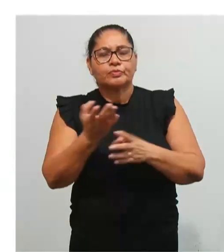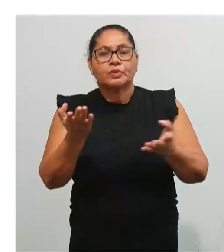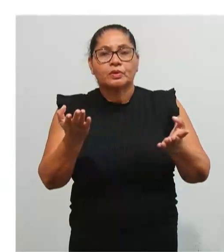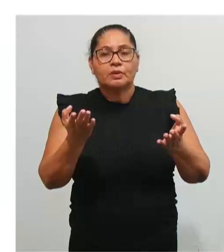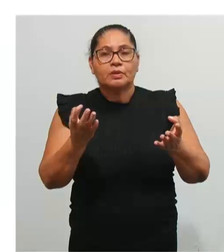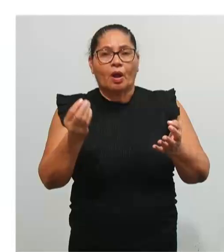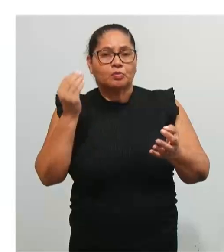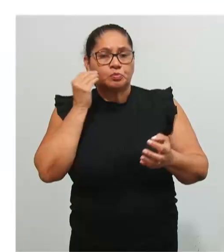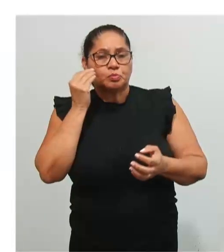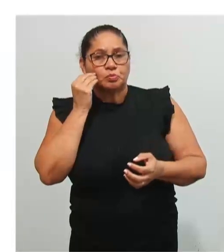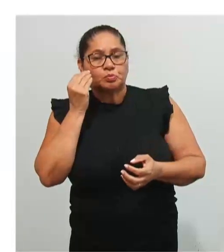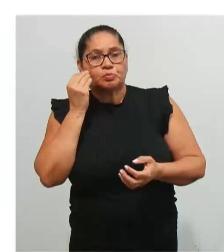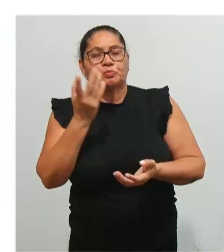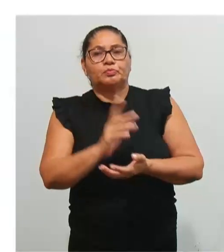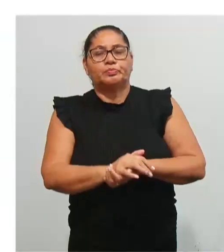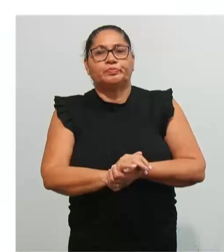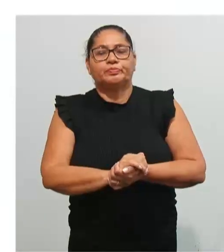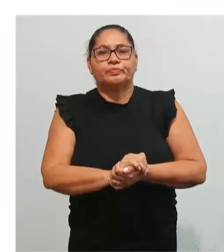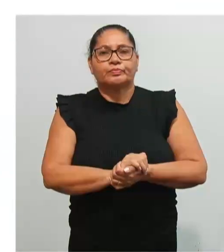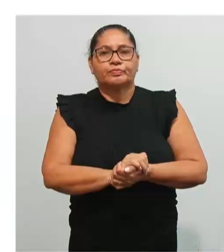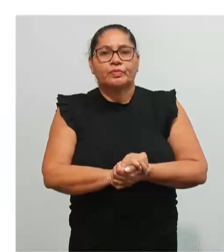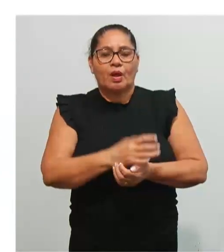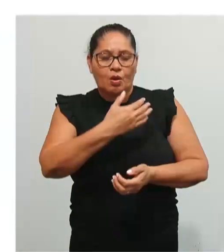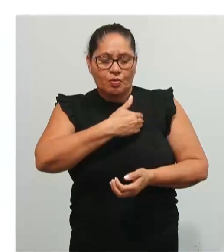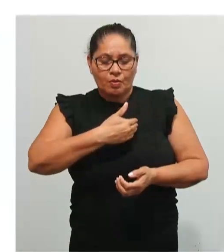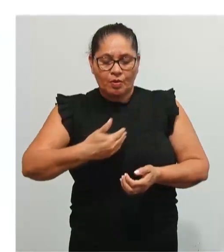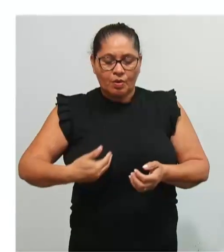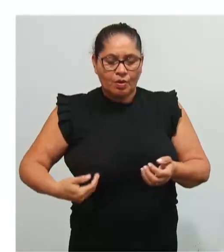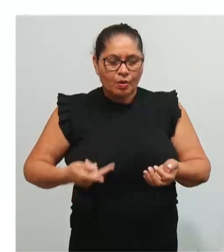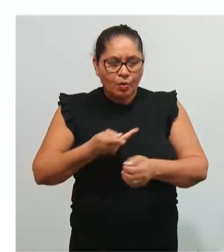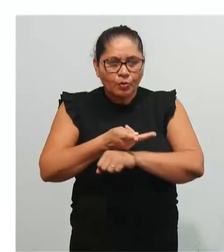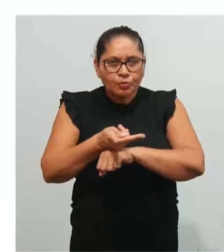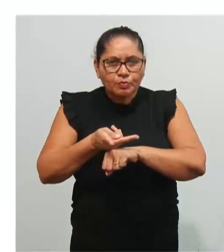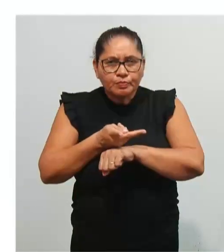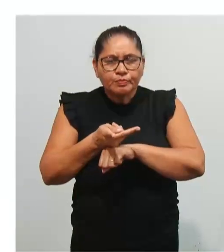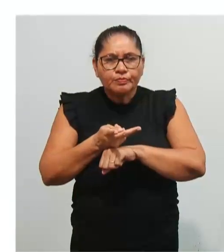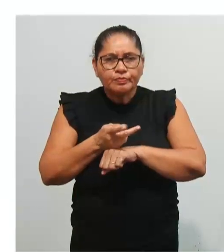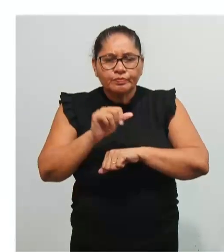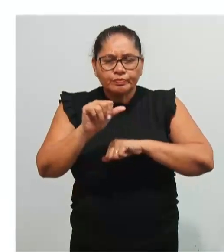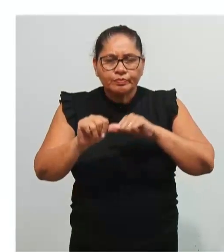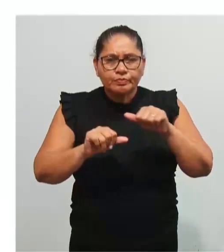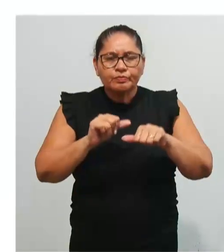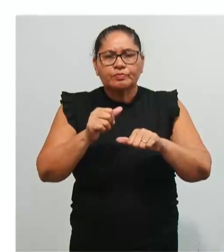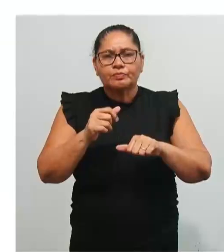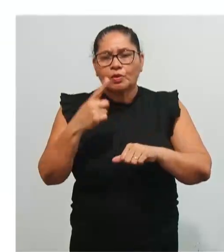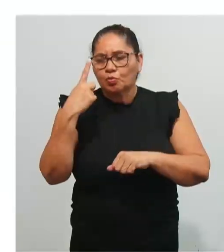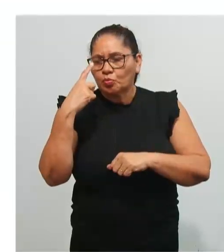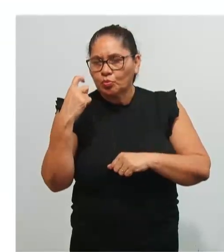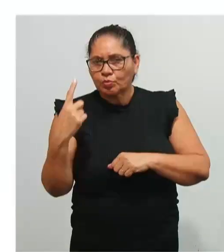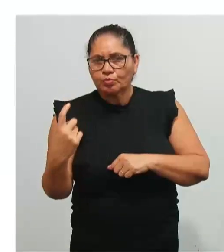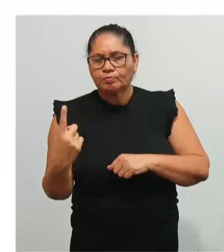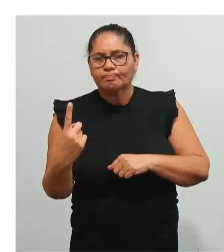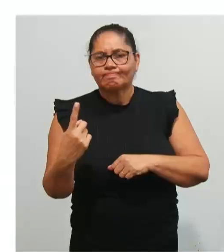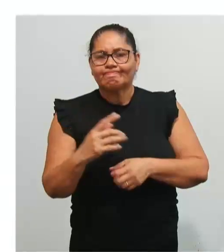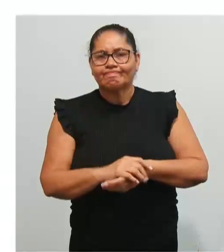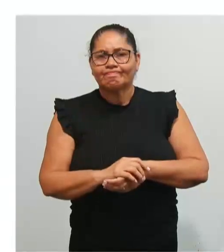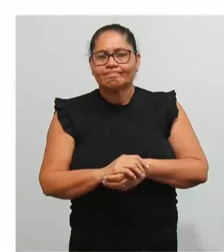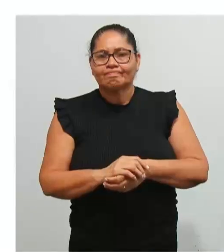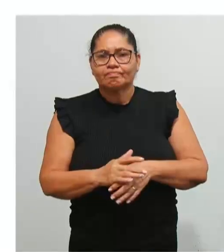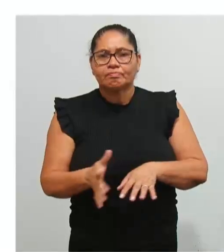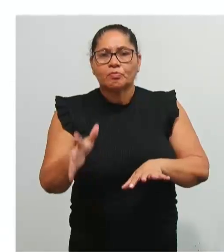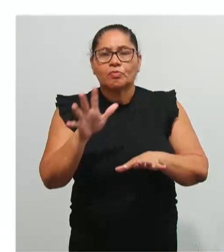tentativa de articulação que a governabilidade procura é uma forma de intermediação de interesses. Entre eles inclui-se